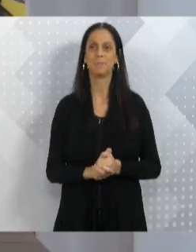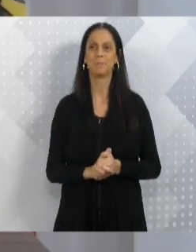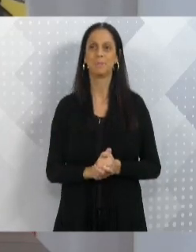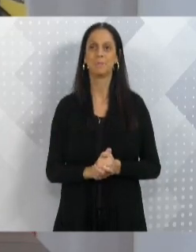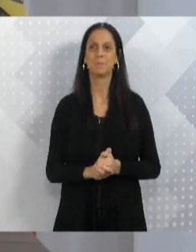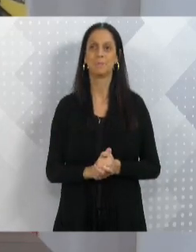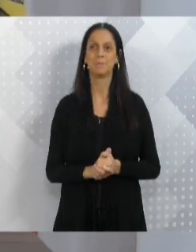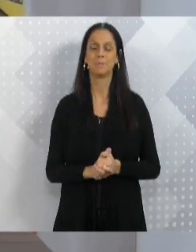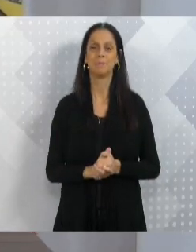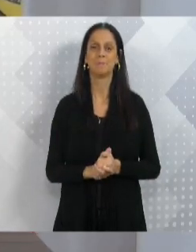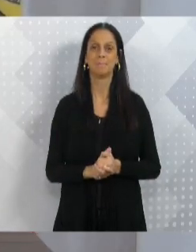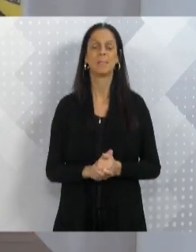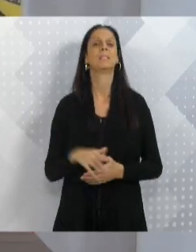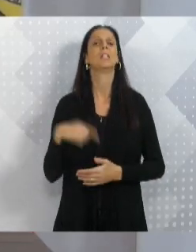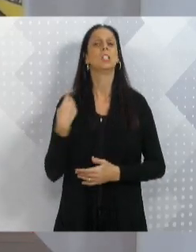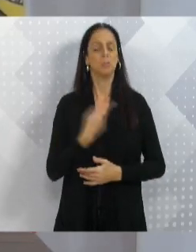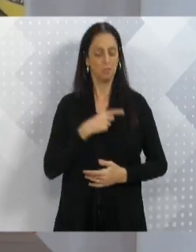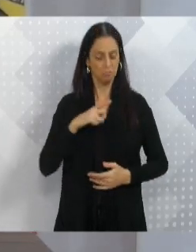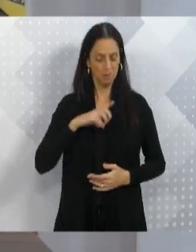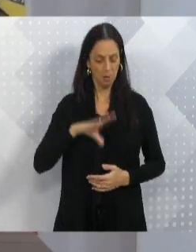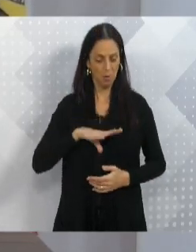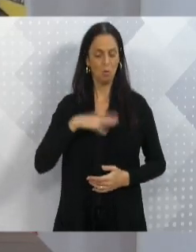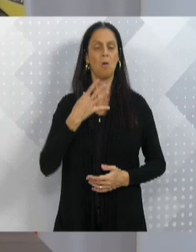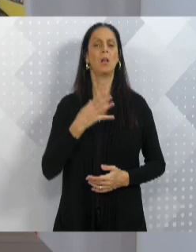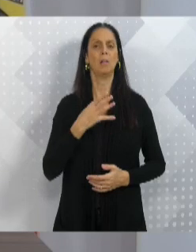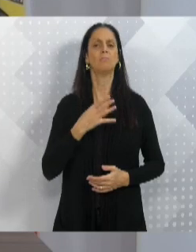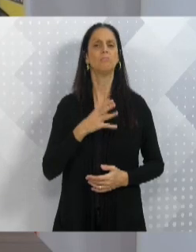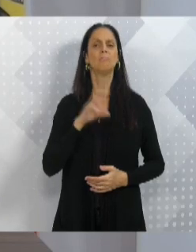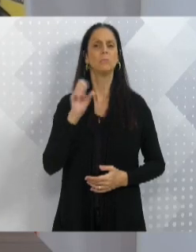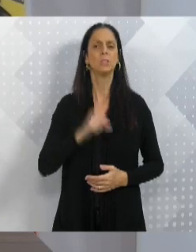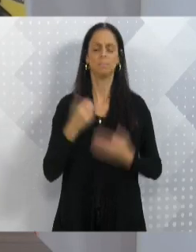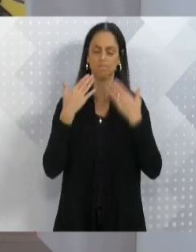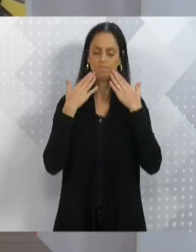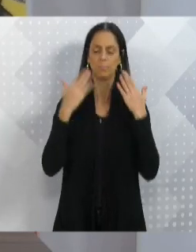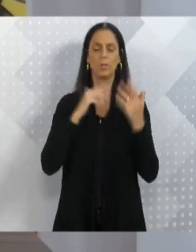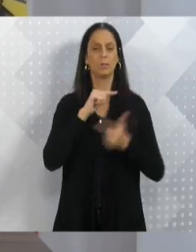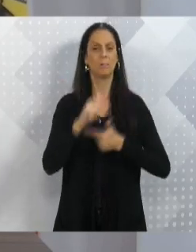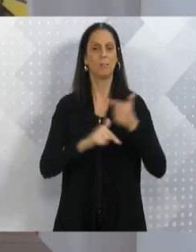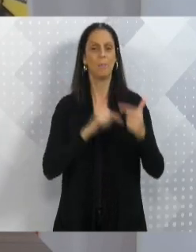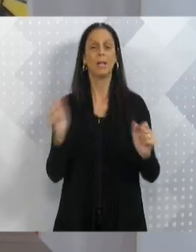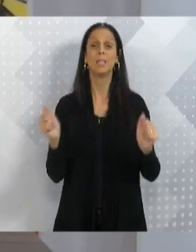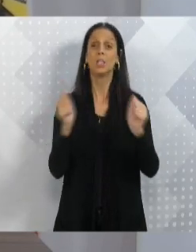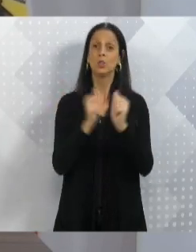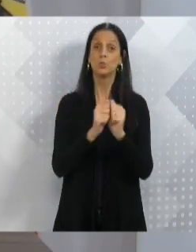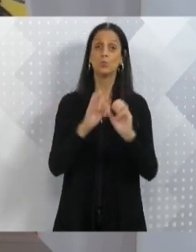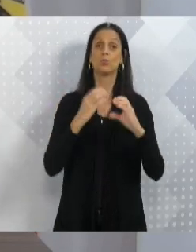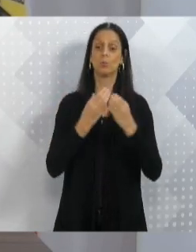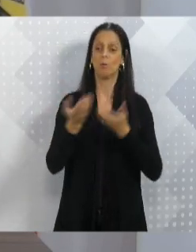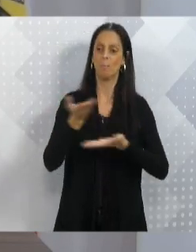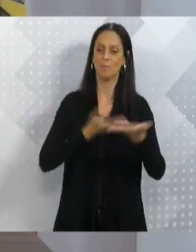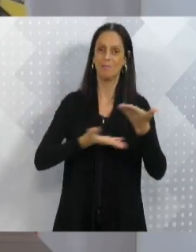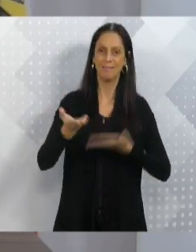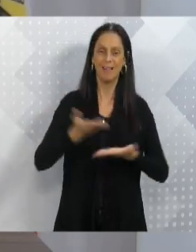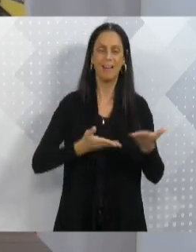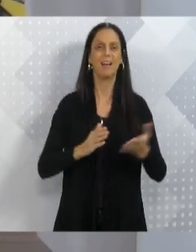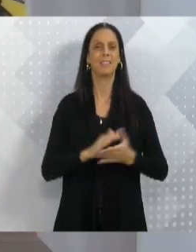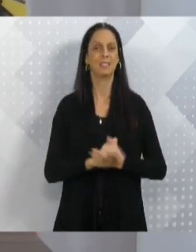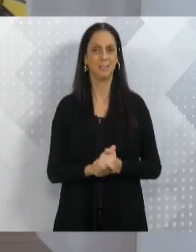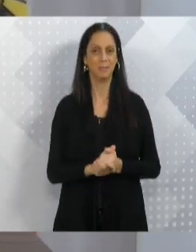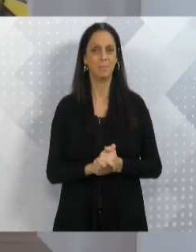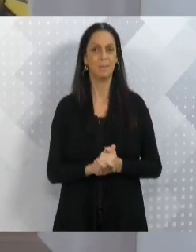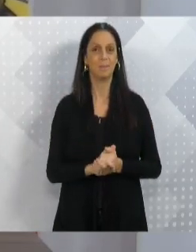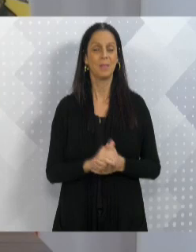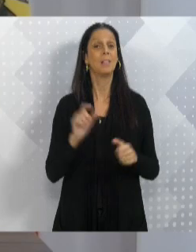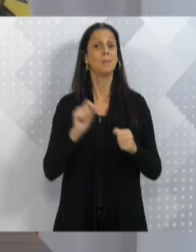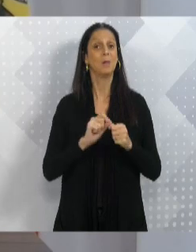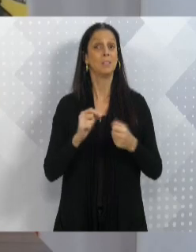ditado popular, dar a cara para bater. Isso é importante, mostrar o trabalho, estar junto com a comunidade, fazendo aí o nosso